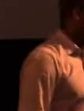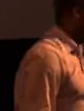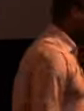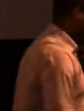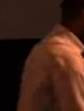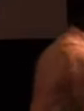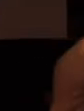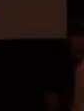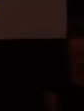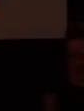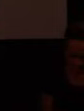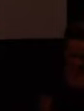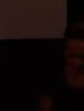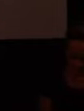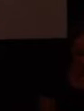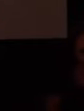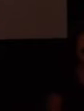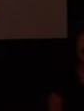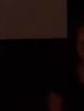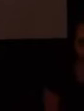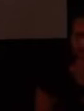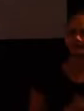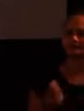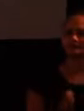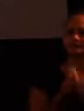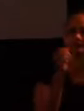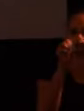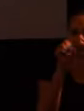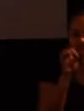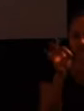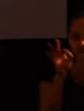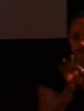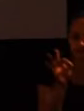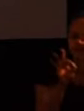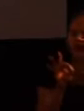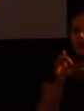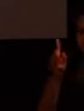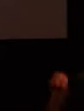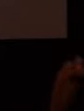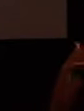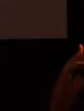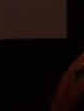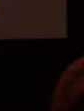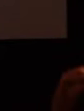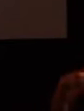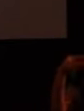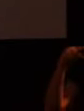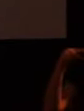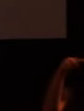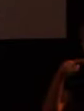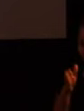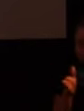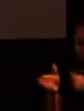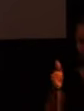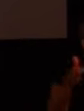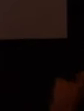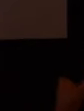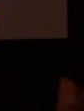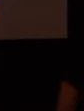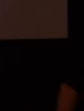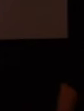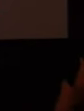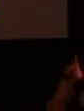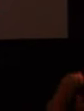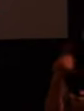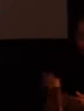passar, por favor. Aqui um recorte só dos dois trechos. Se por um lado a gente manteve os atuais gabaritos, com essa